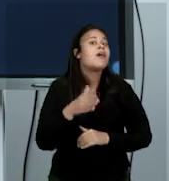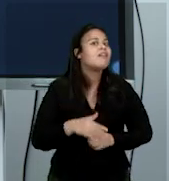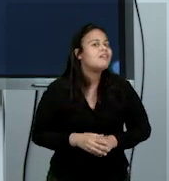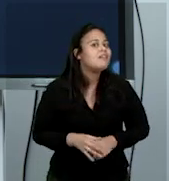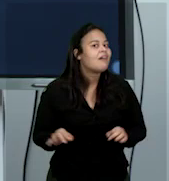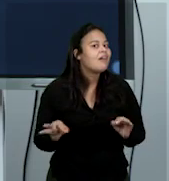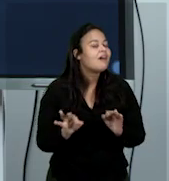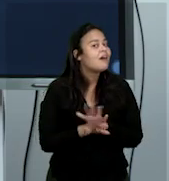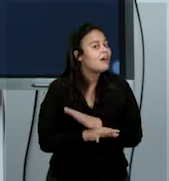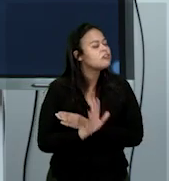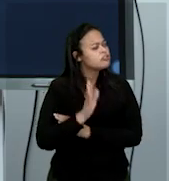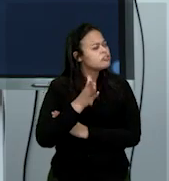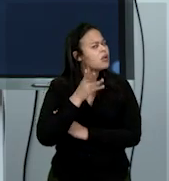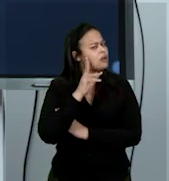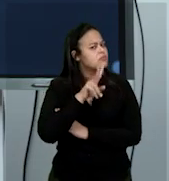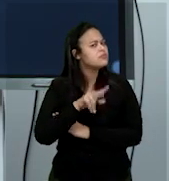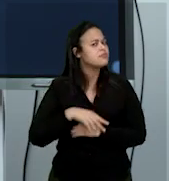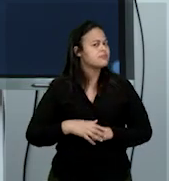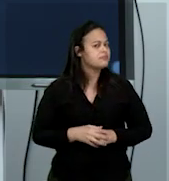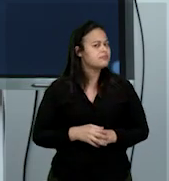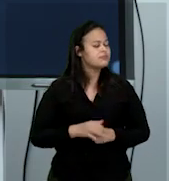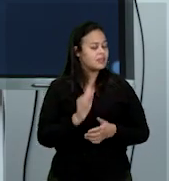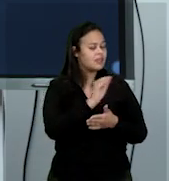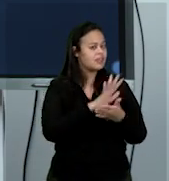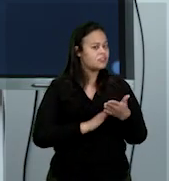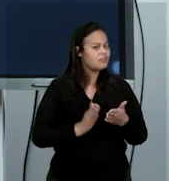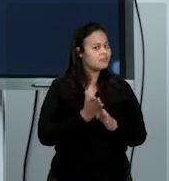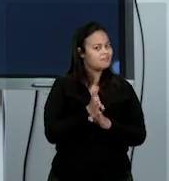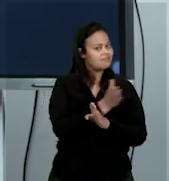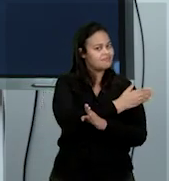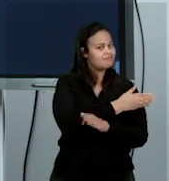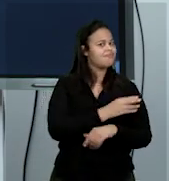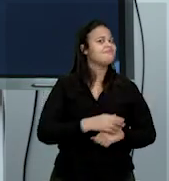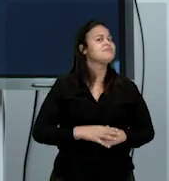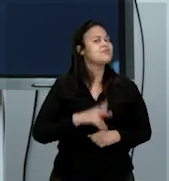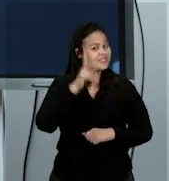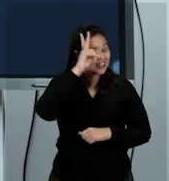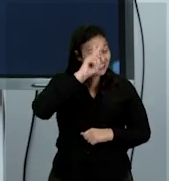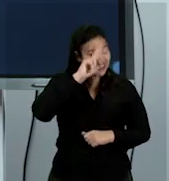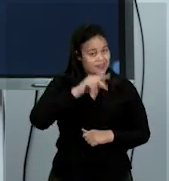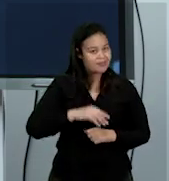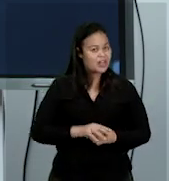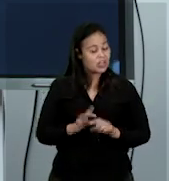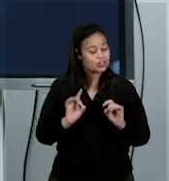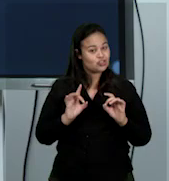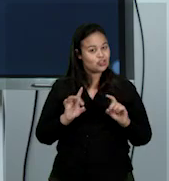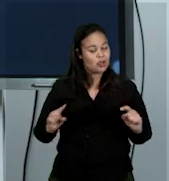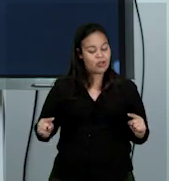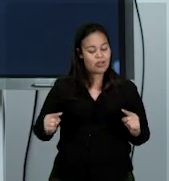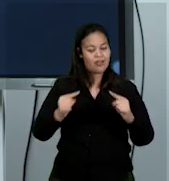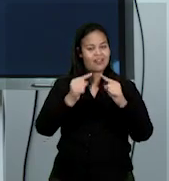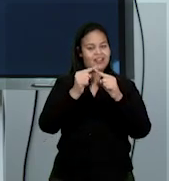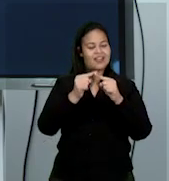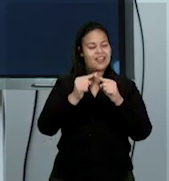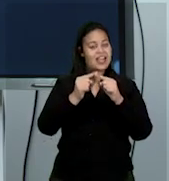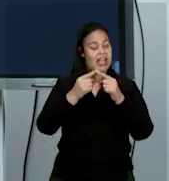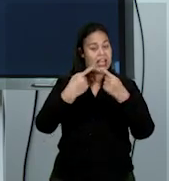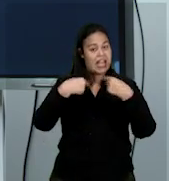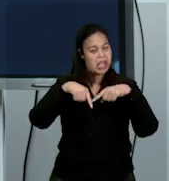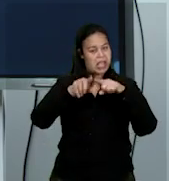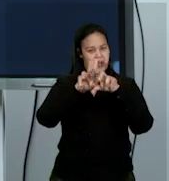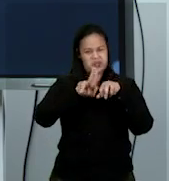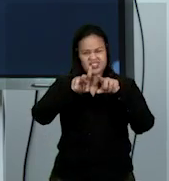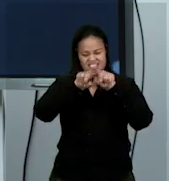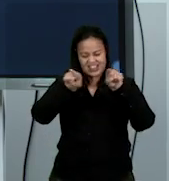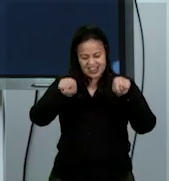ver exatamente esse exercício anteriormente. Lembra? Só que eu fiz só no triângulo. Eu não coloquei na parte